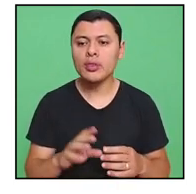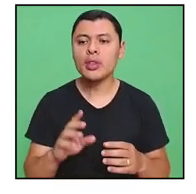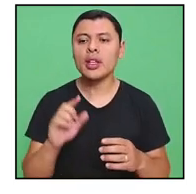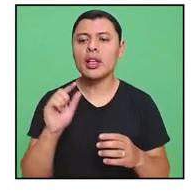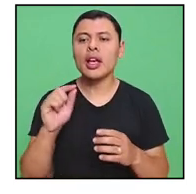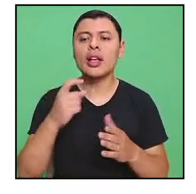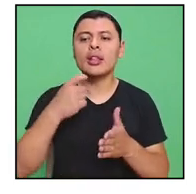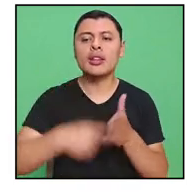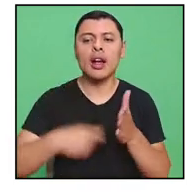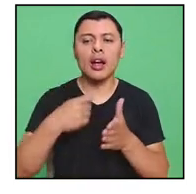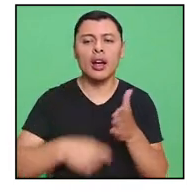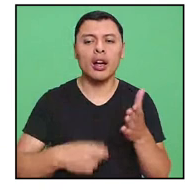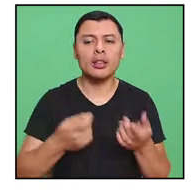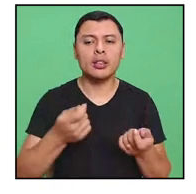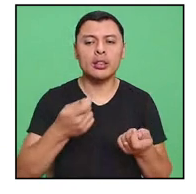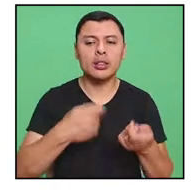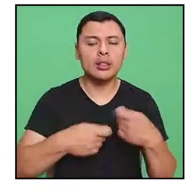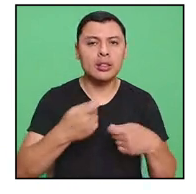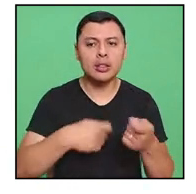de transação.